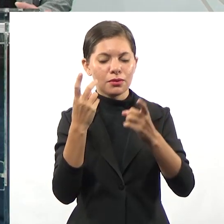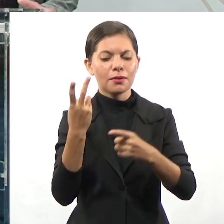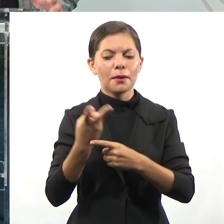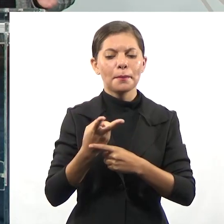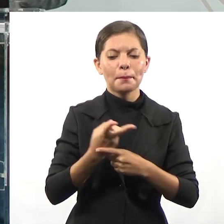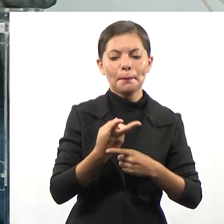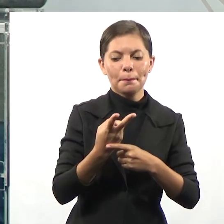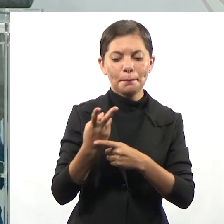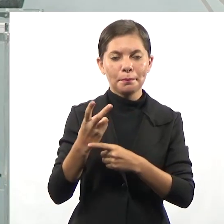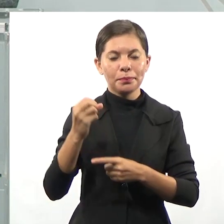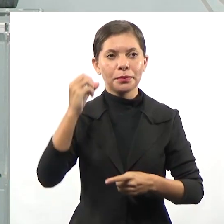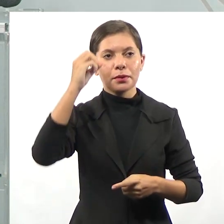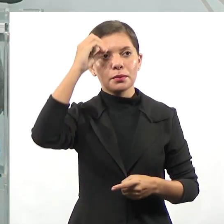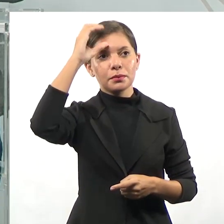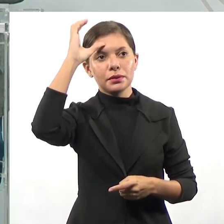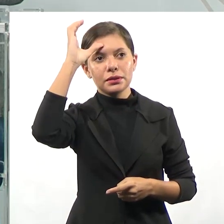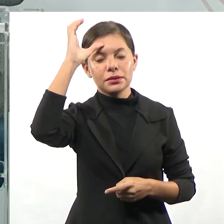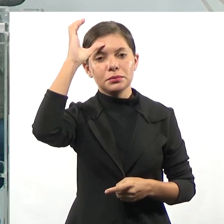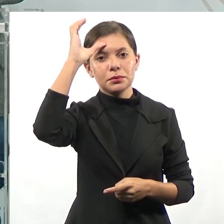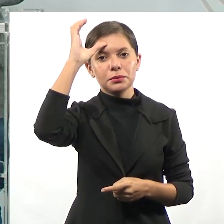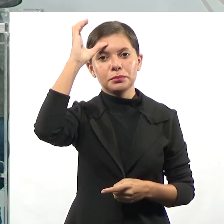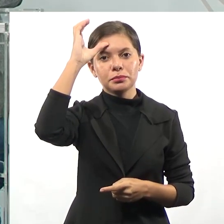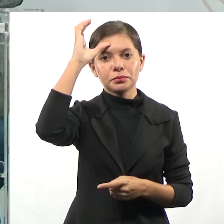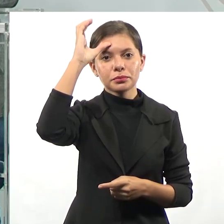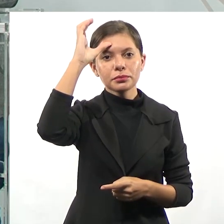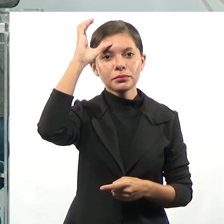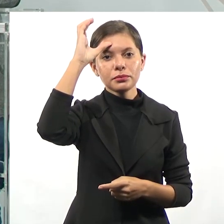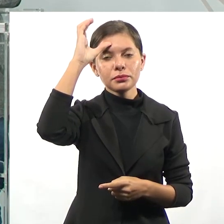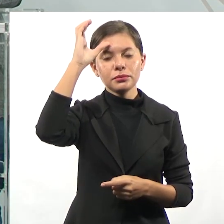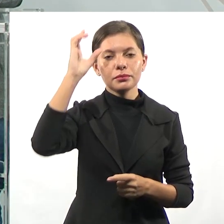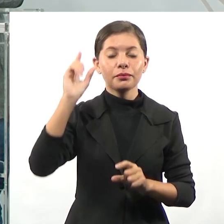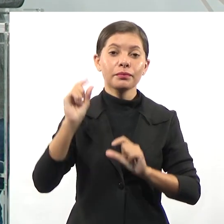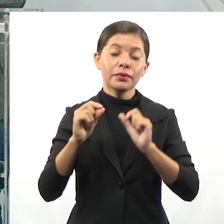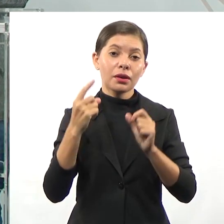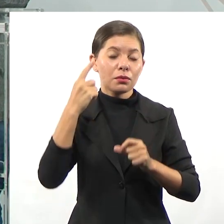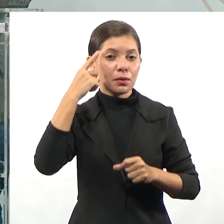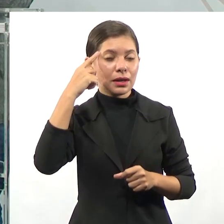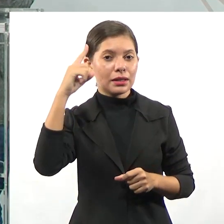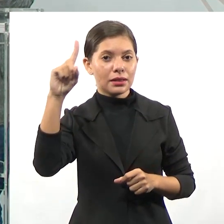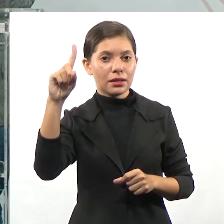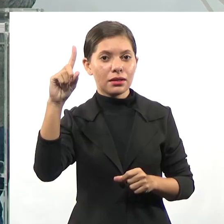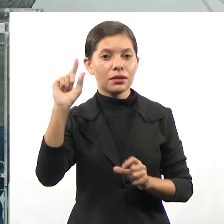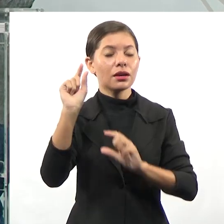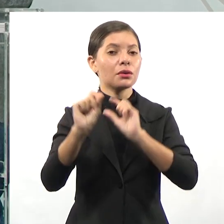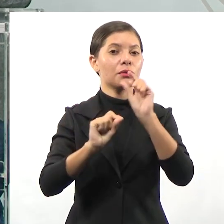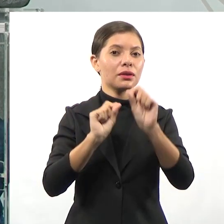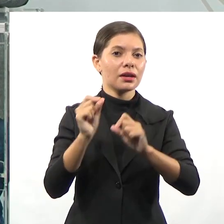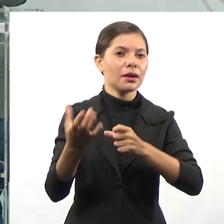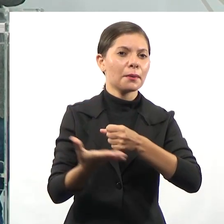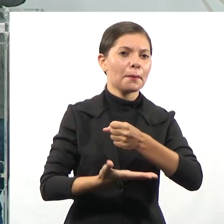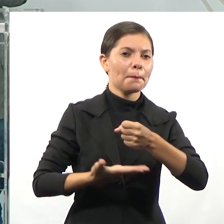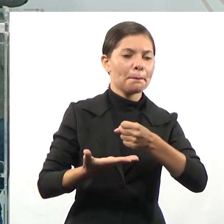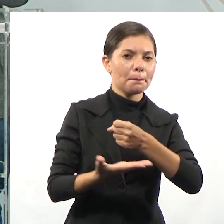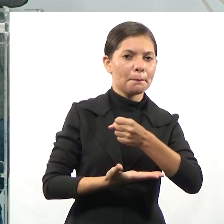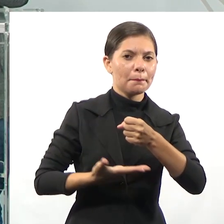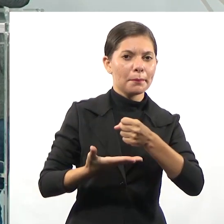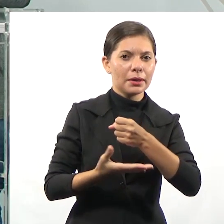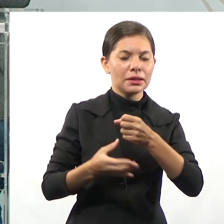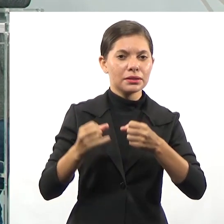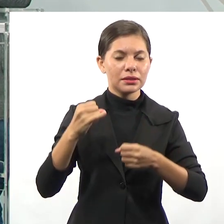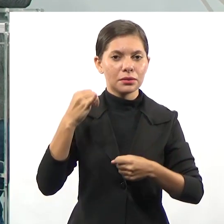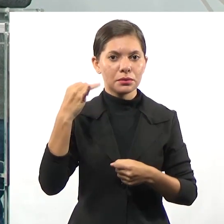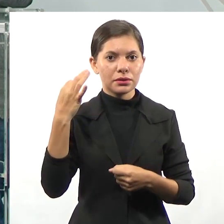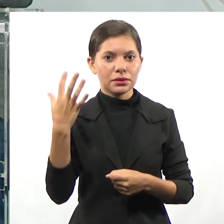de máquina é, com base numa grande quantidade de dados, e esses dados, de certa forma,